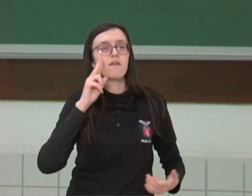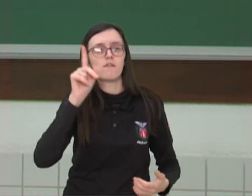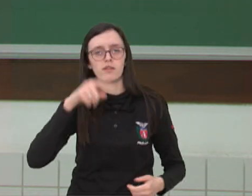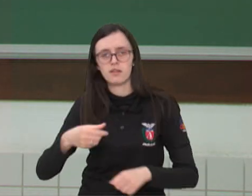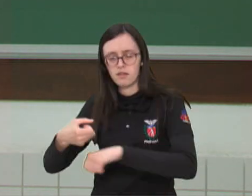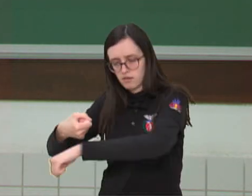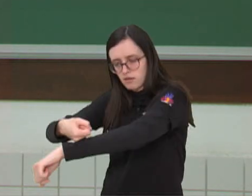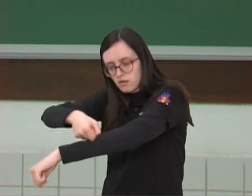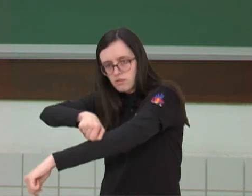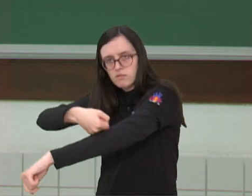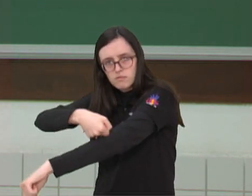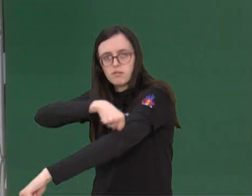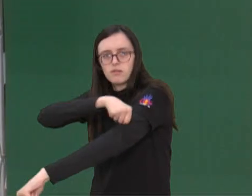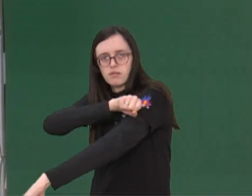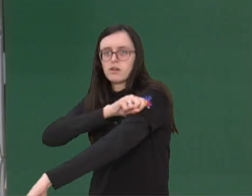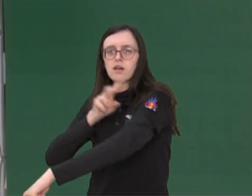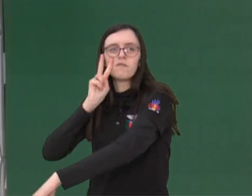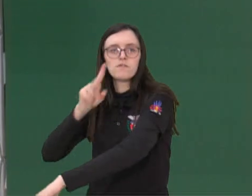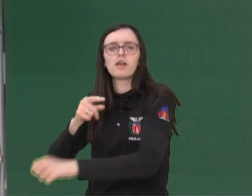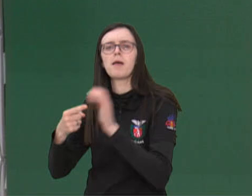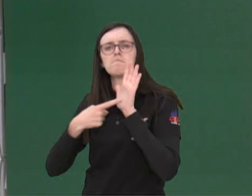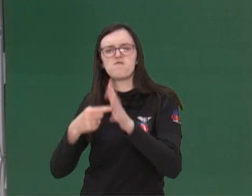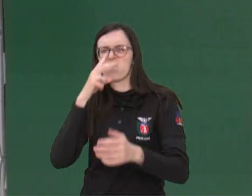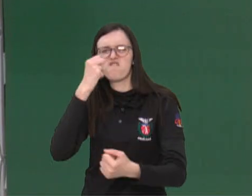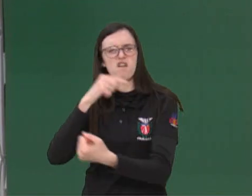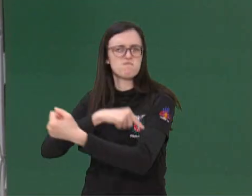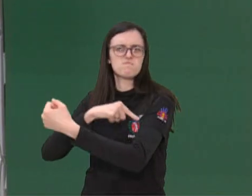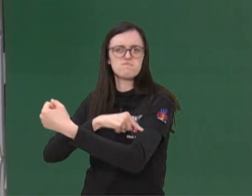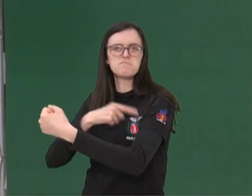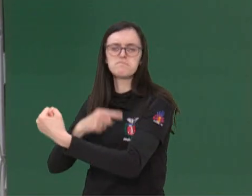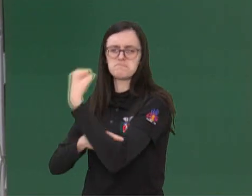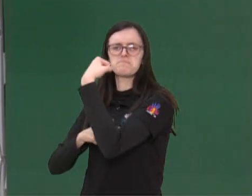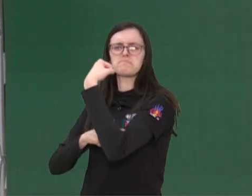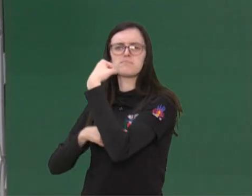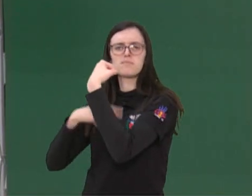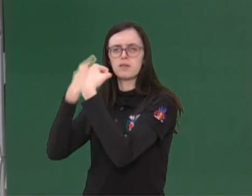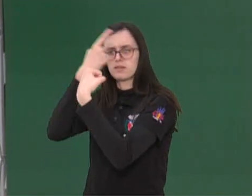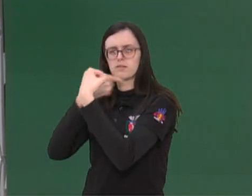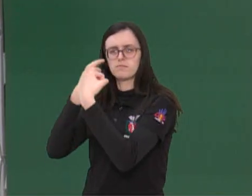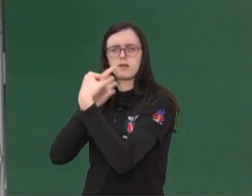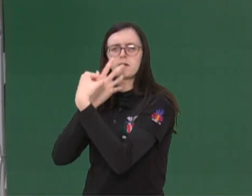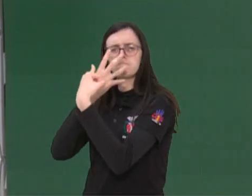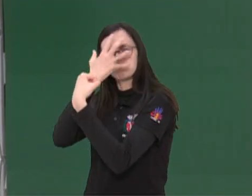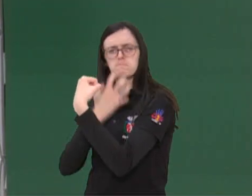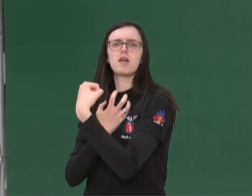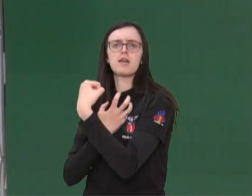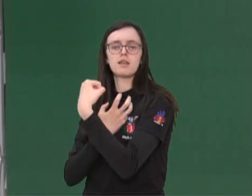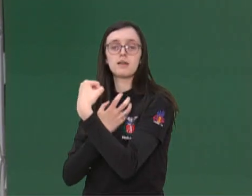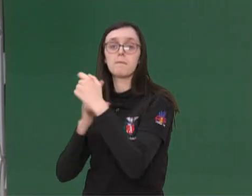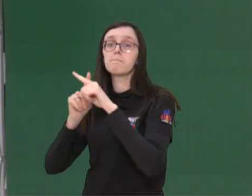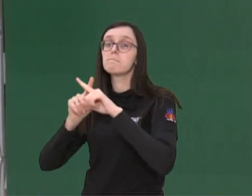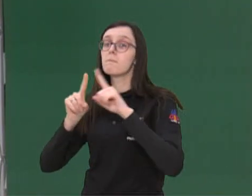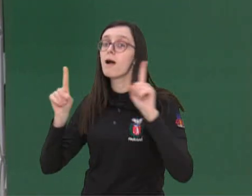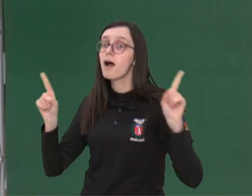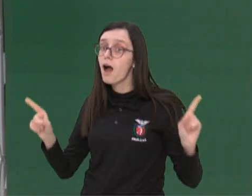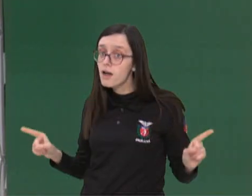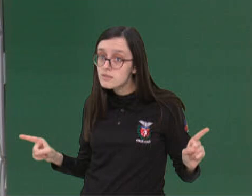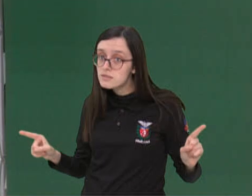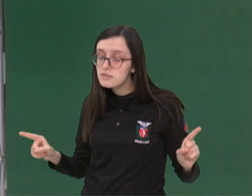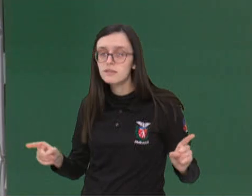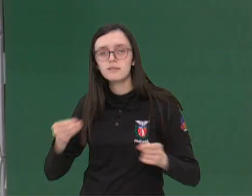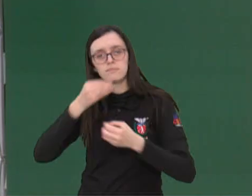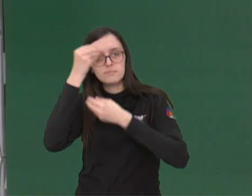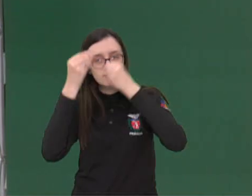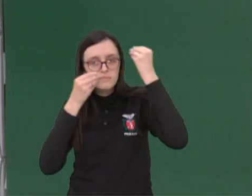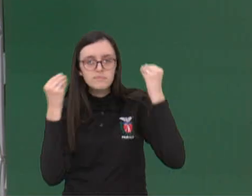mangas arregaçadas, mostrando a força, com um semblante mais fechado, mas está